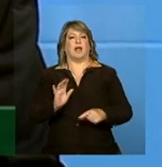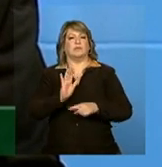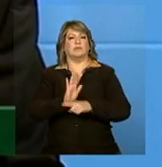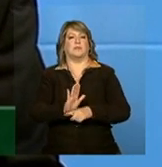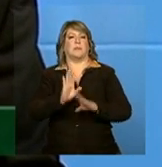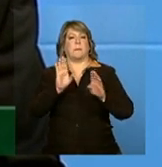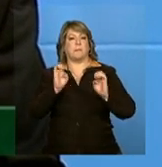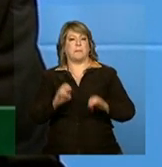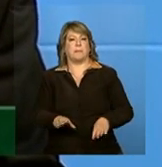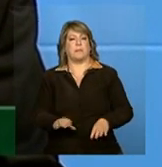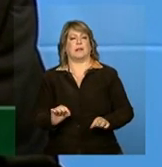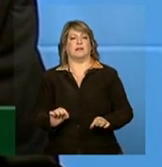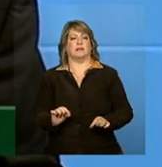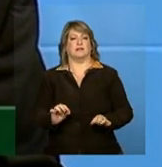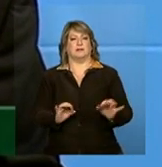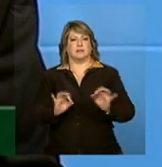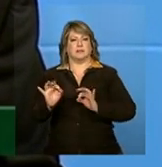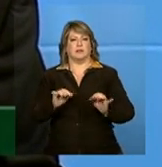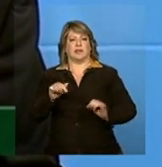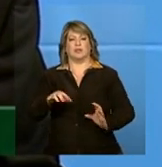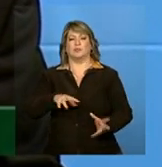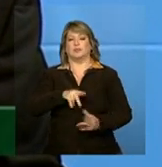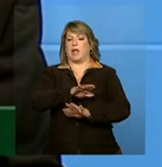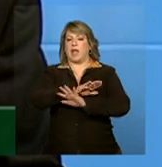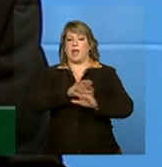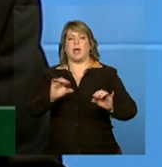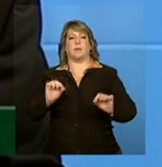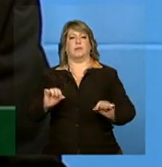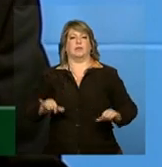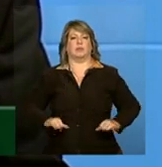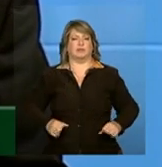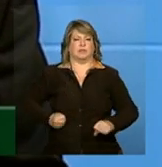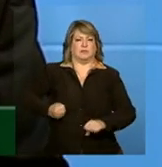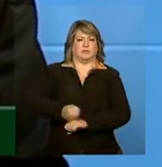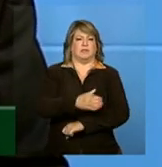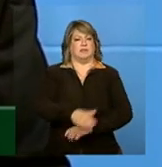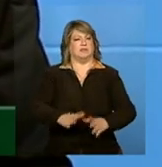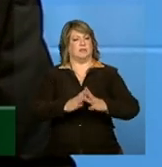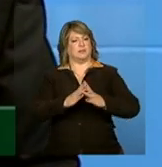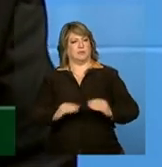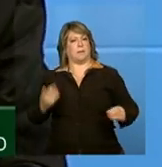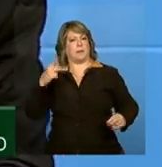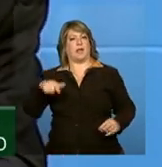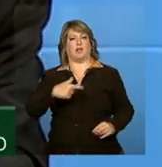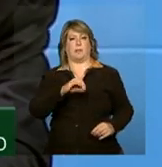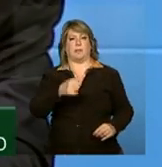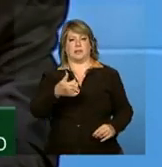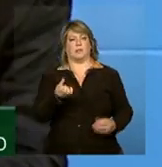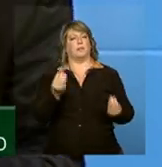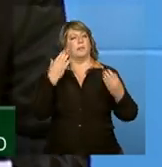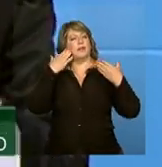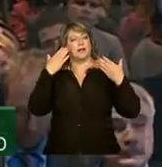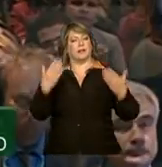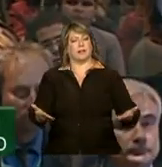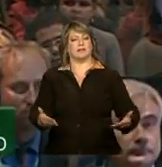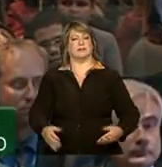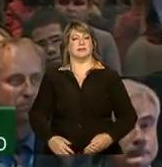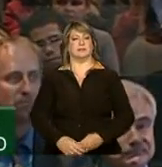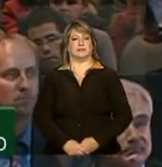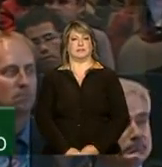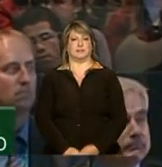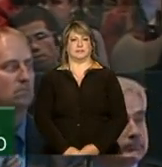particular e de forma urgente, um mundo livre das piores formas de trabalho infantil para 2016. Muito obrigado.